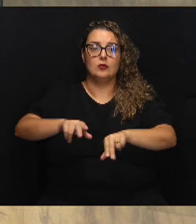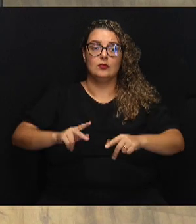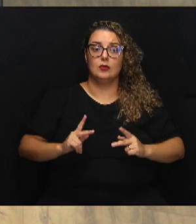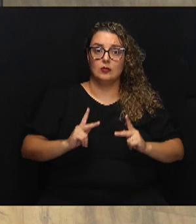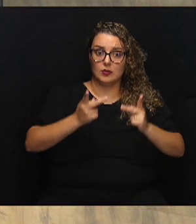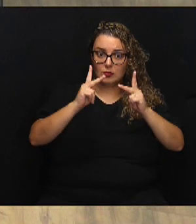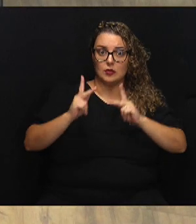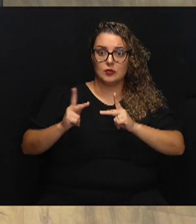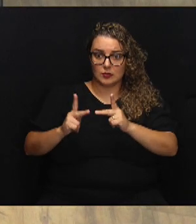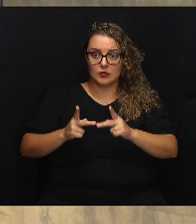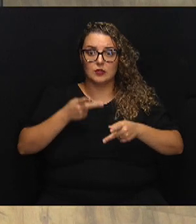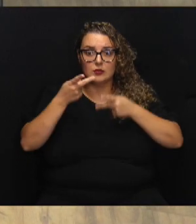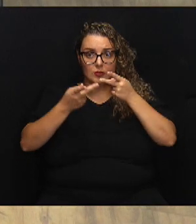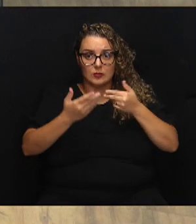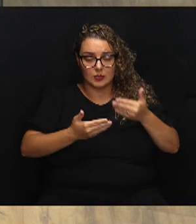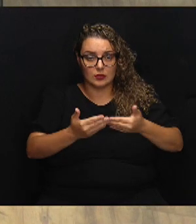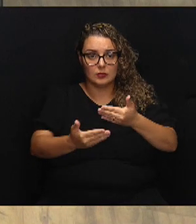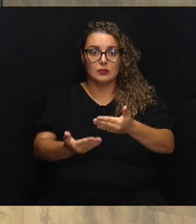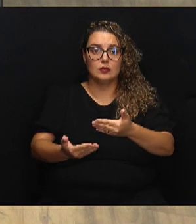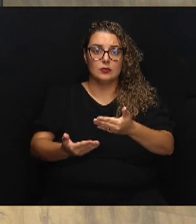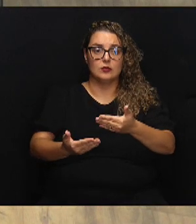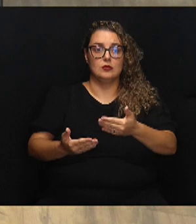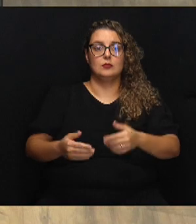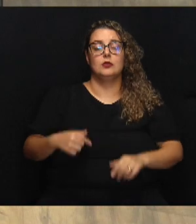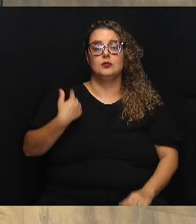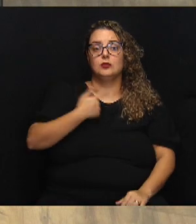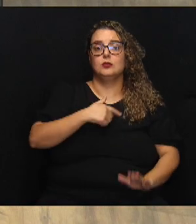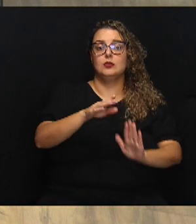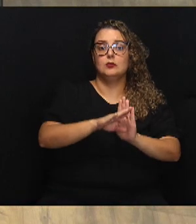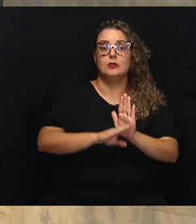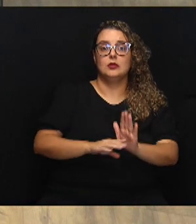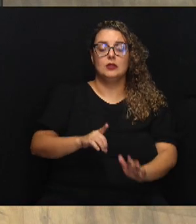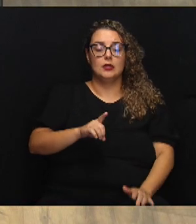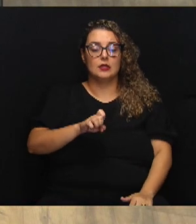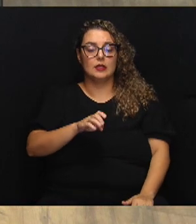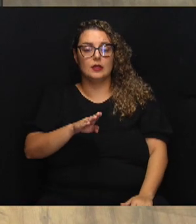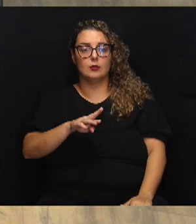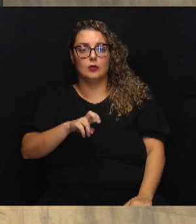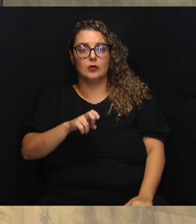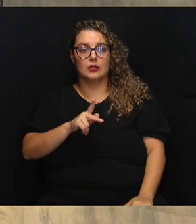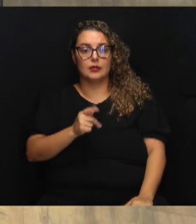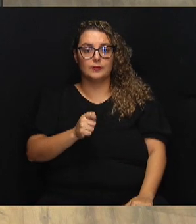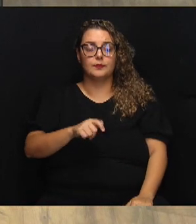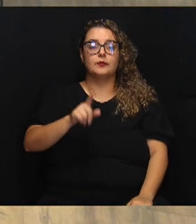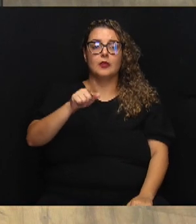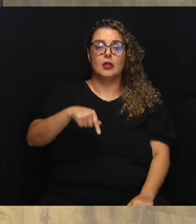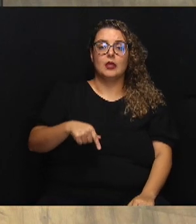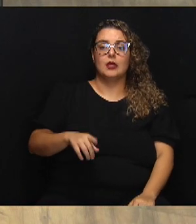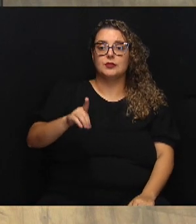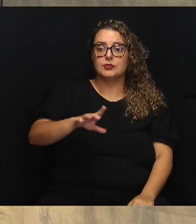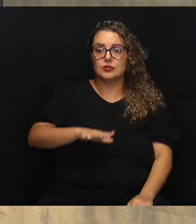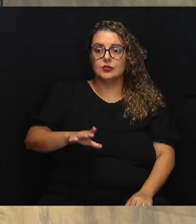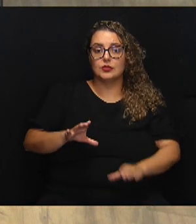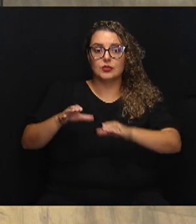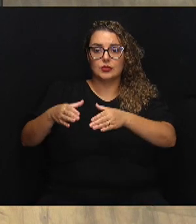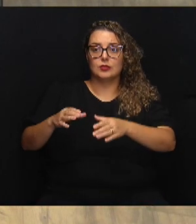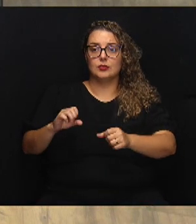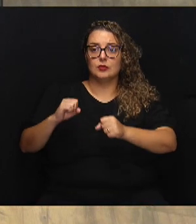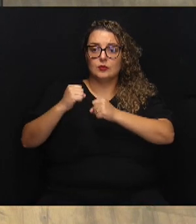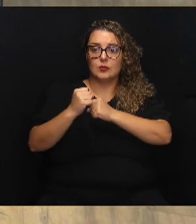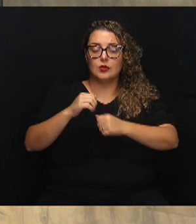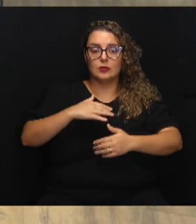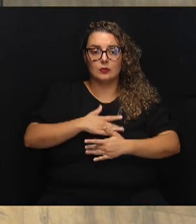conquistas que nós vamos abordar ao longo do nosso programa, e a Débora Ribeiro, ela que é a diretora do Departamento de Proteção